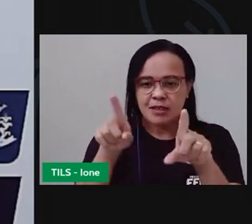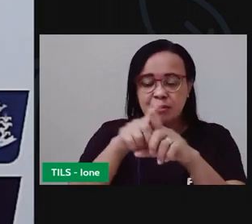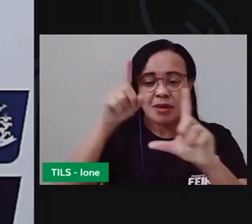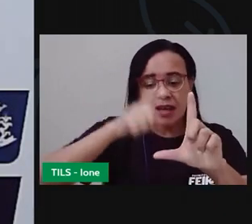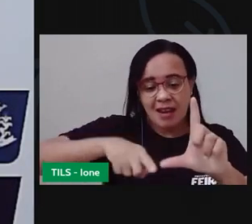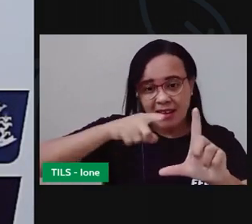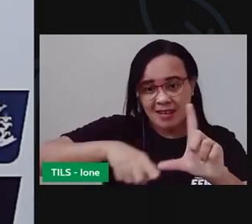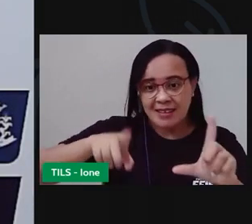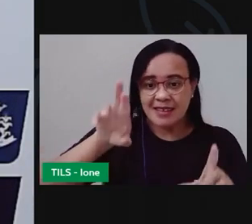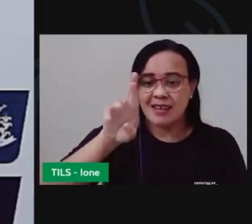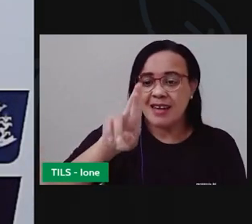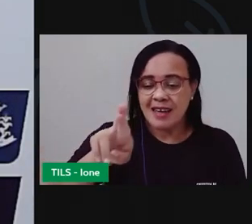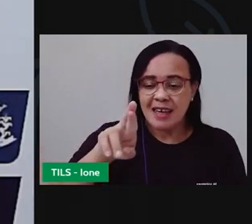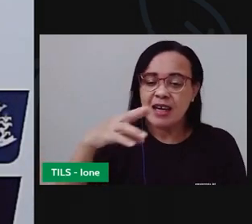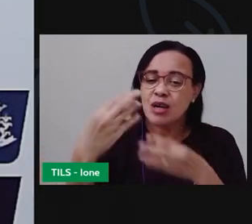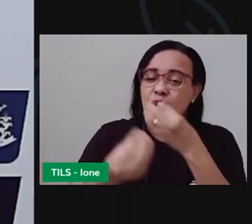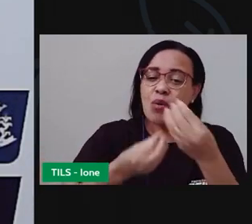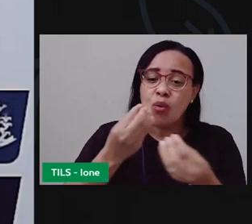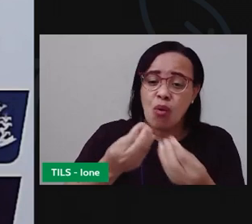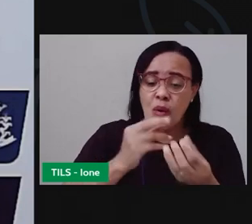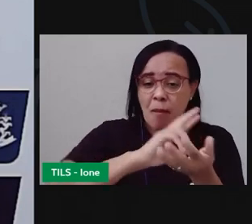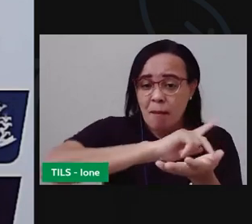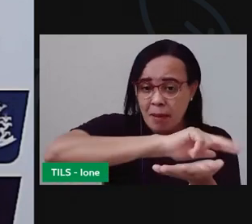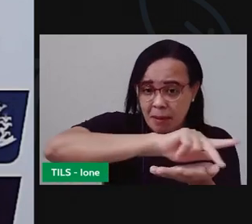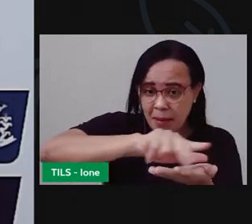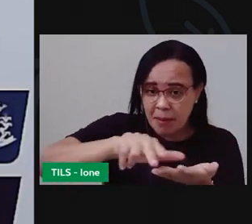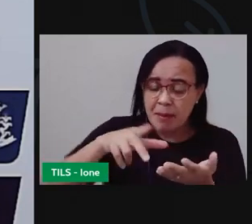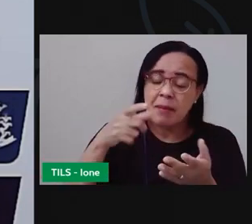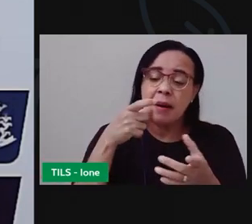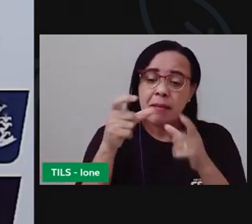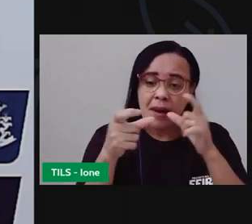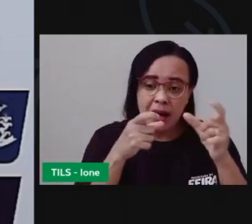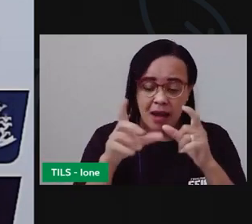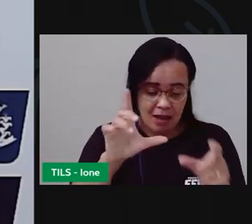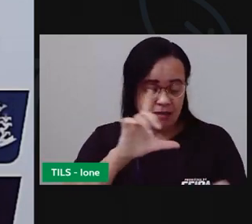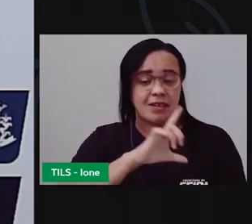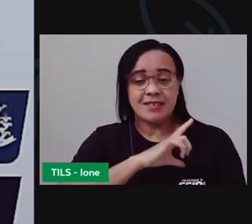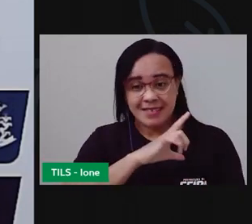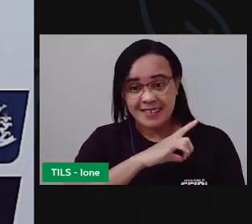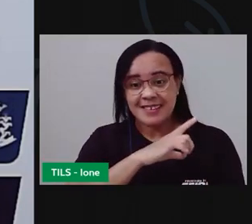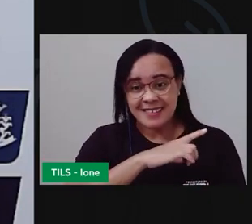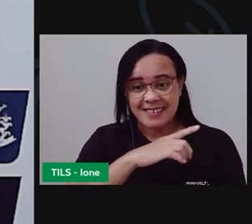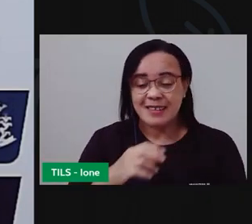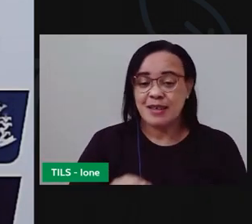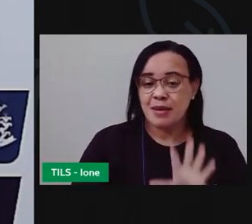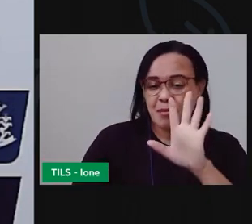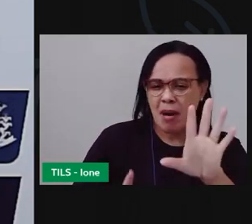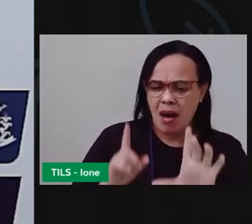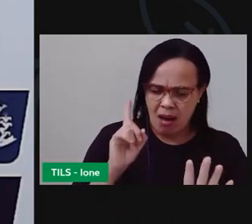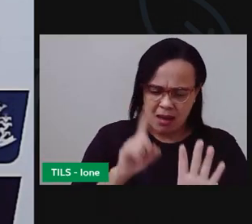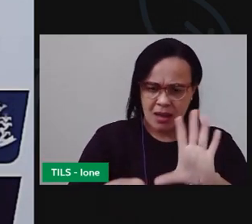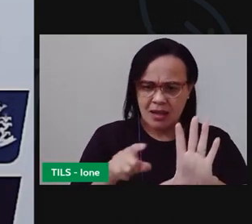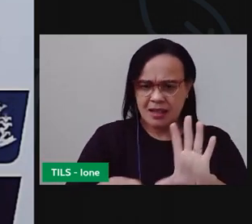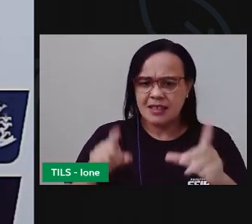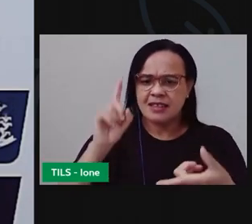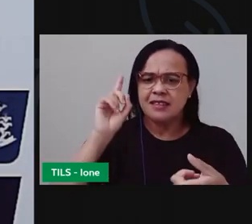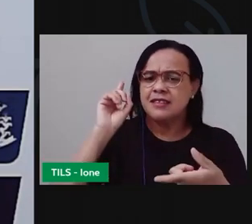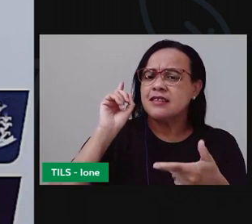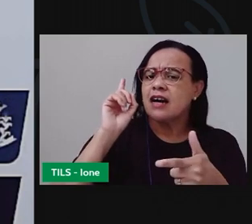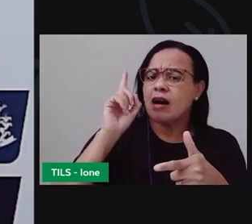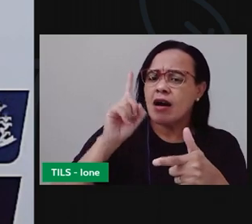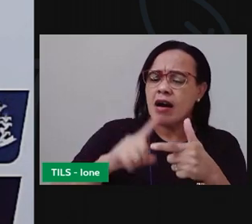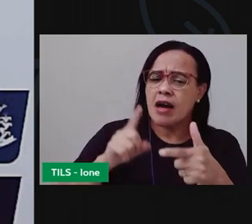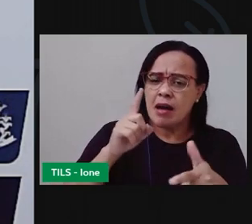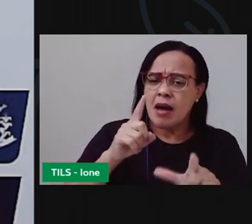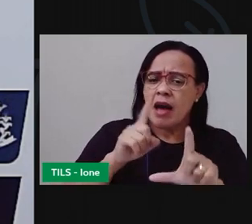palavra Vimos que essa consoante né letra e ela pode estar